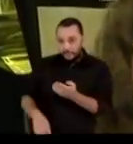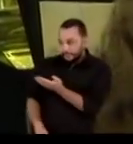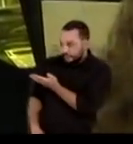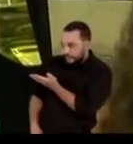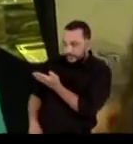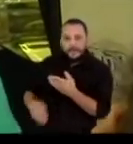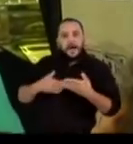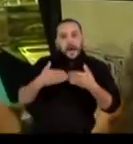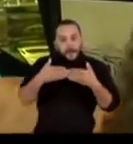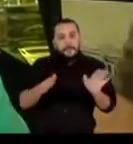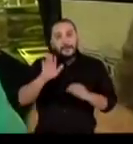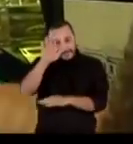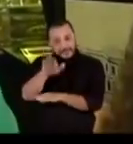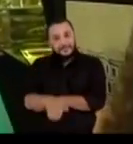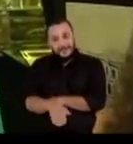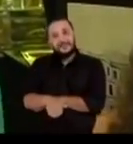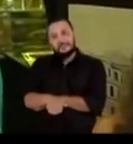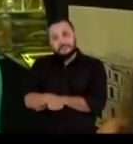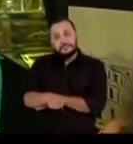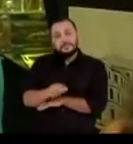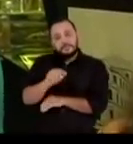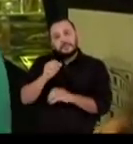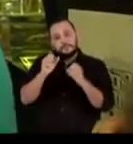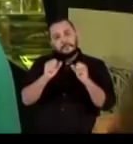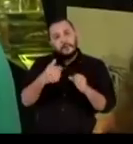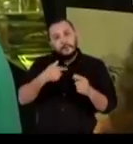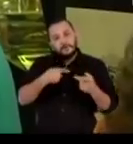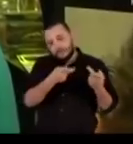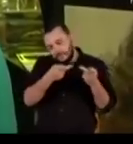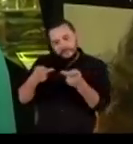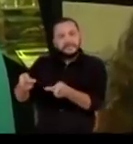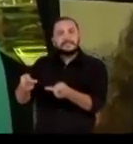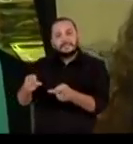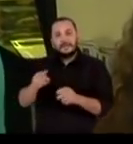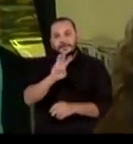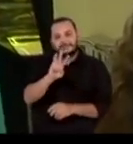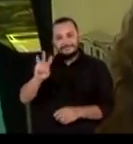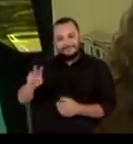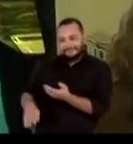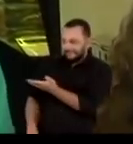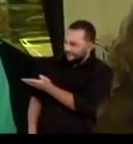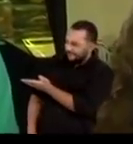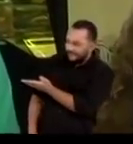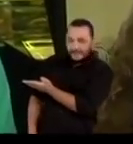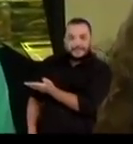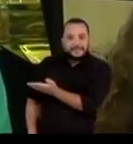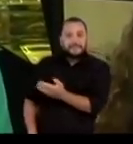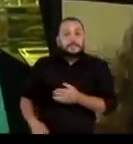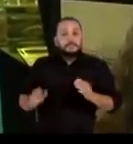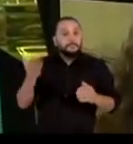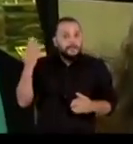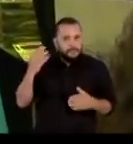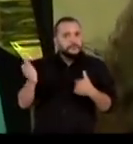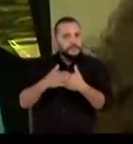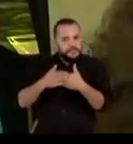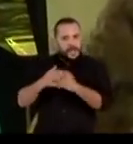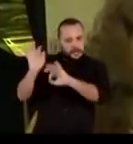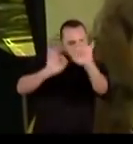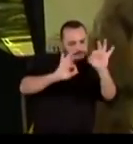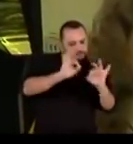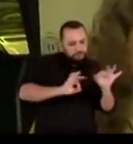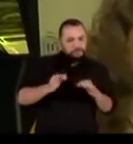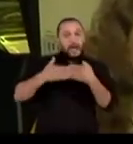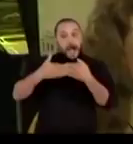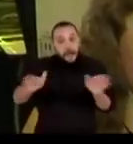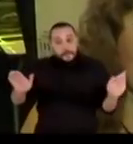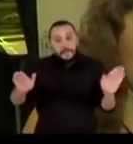período da tarde, dá para ter visitação, consegue acompanhar aí direitinho pelo site. A programação foi reaberto depois de ser reestruturado. É muito